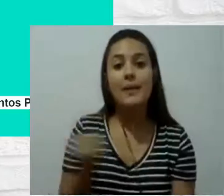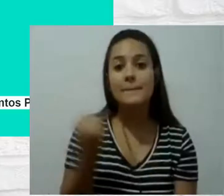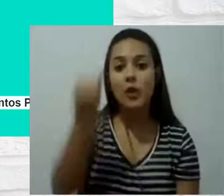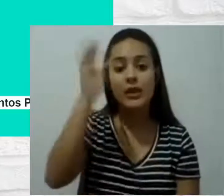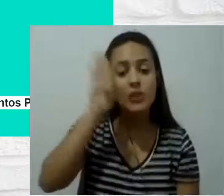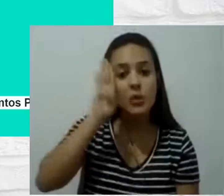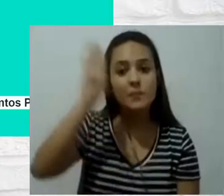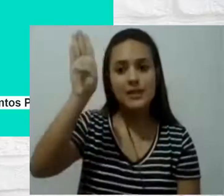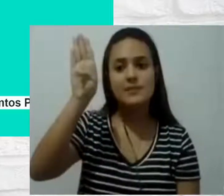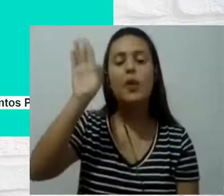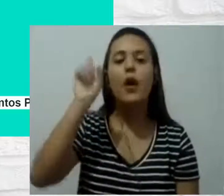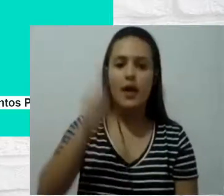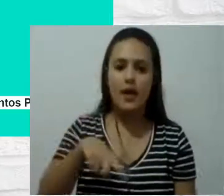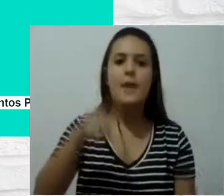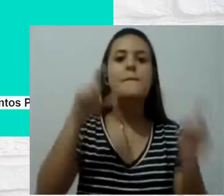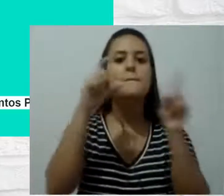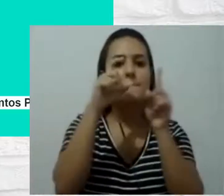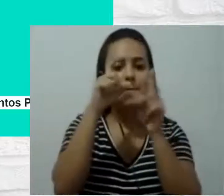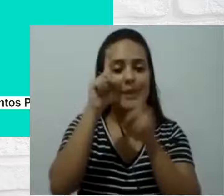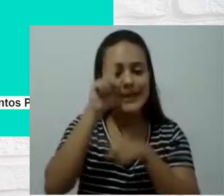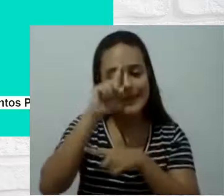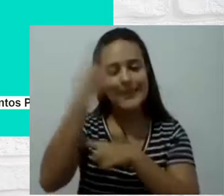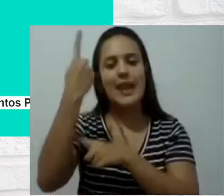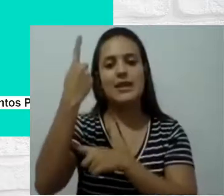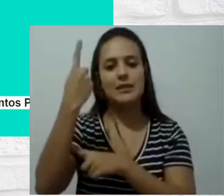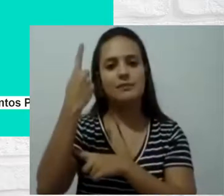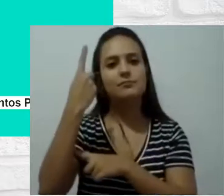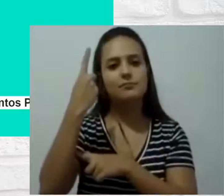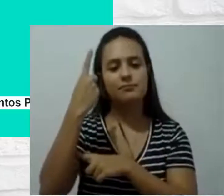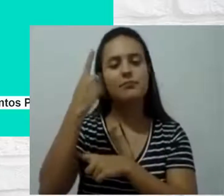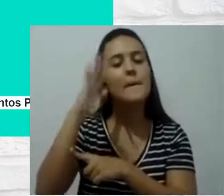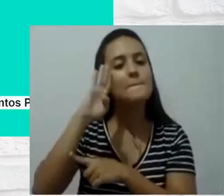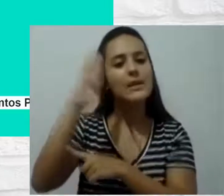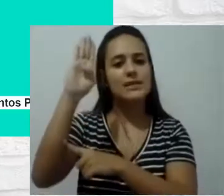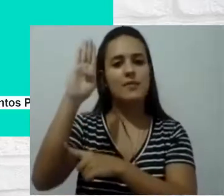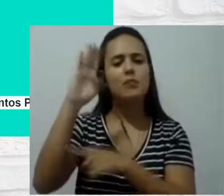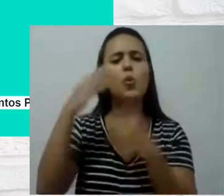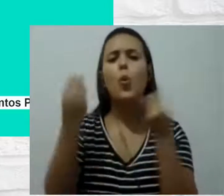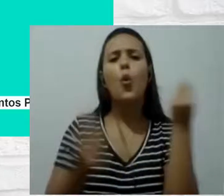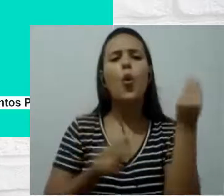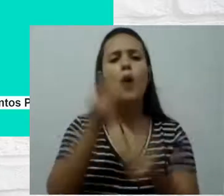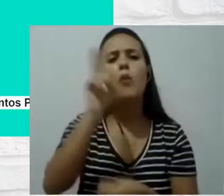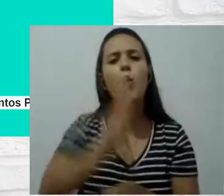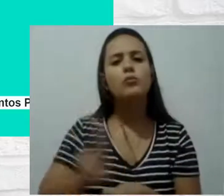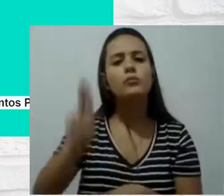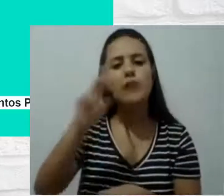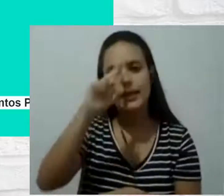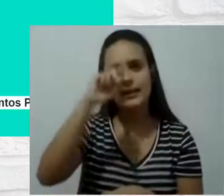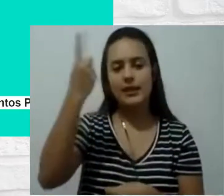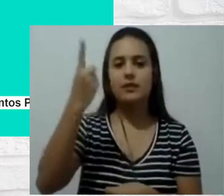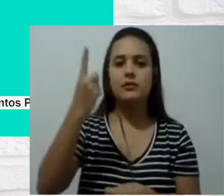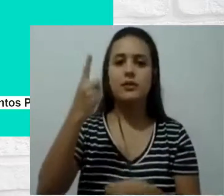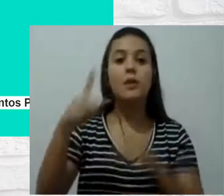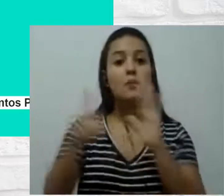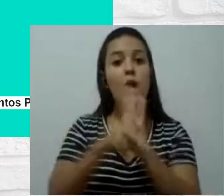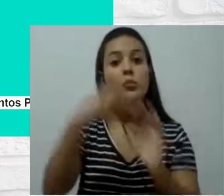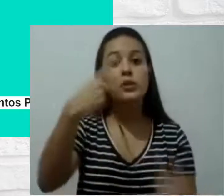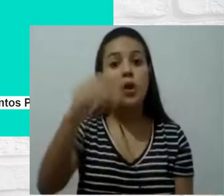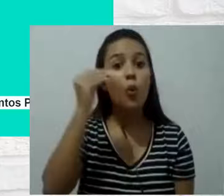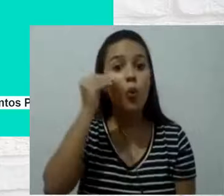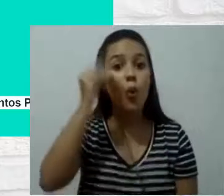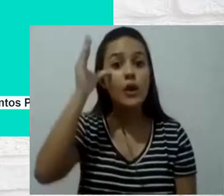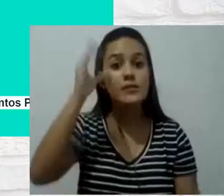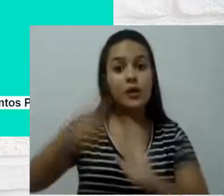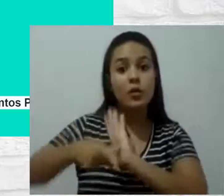iria trabalhar, basicamente, as palavras-chave a partir dessas ideias centrais. E como é que